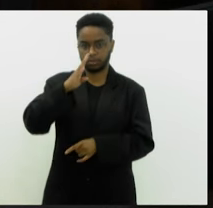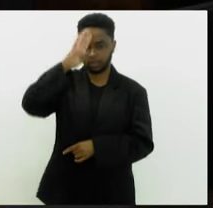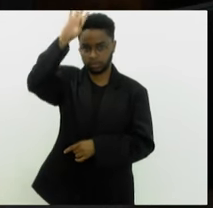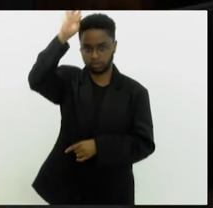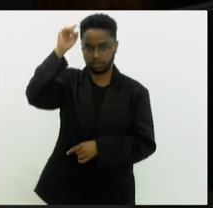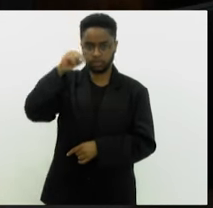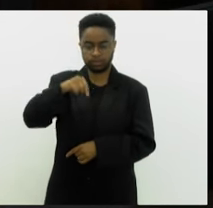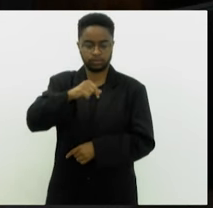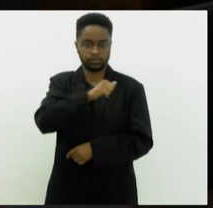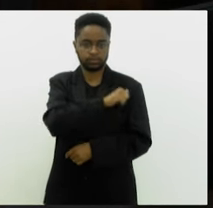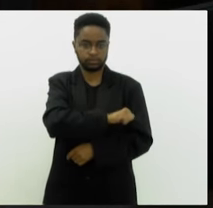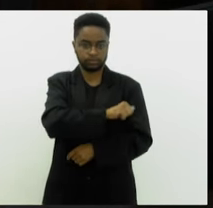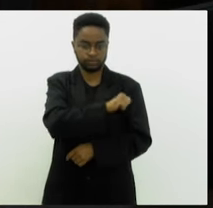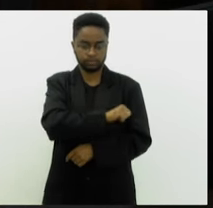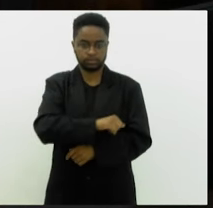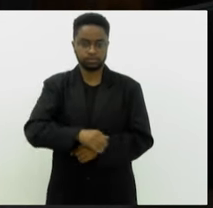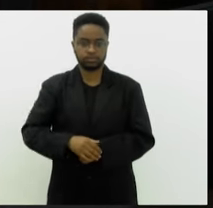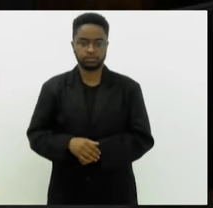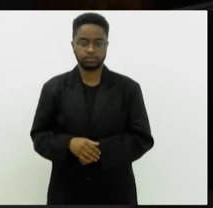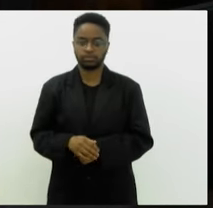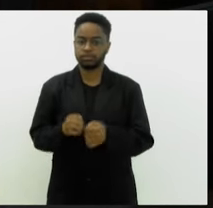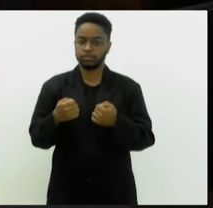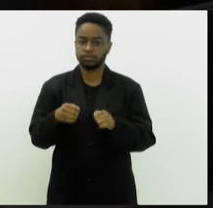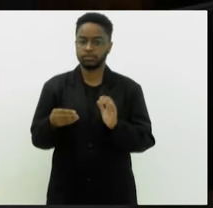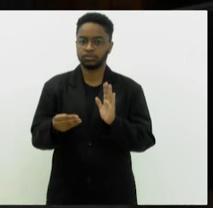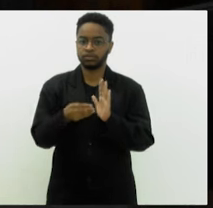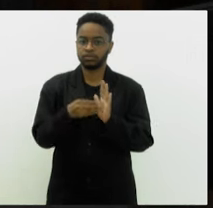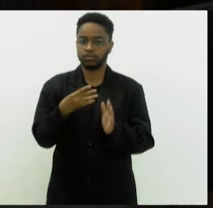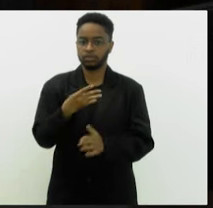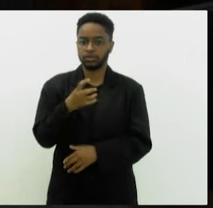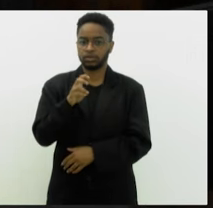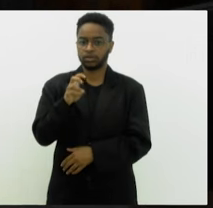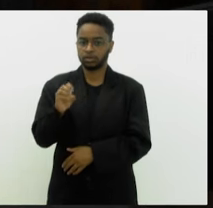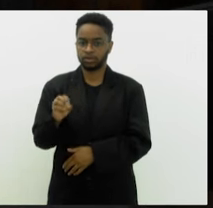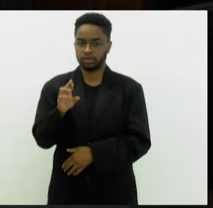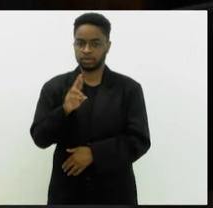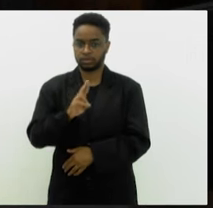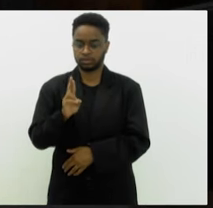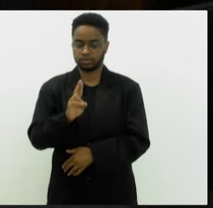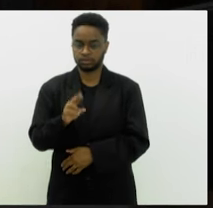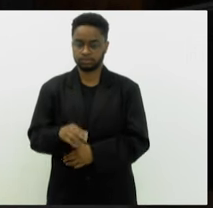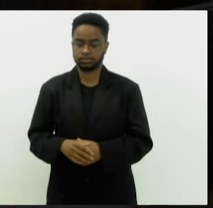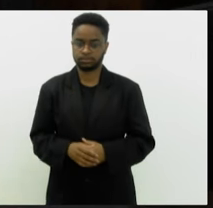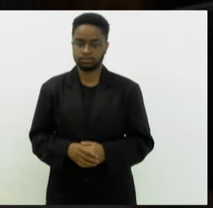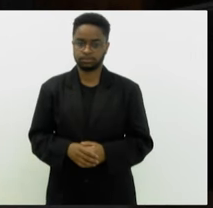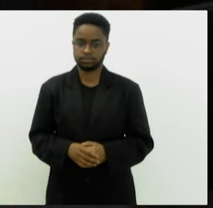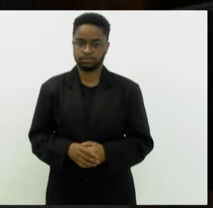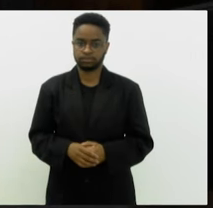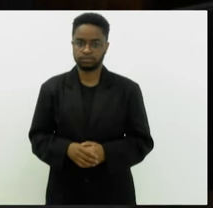Rio de Janeiro seja fixado em R$ 450,00, sendo